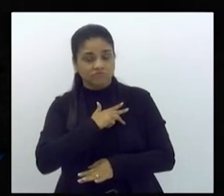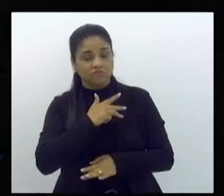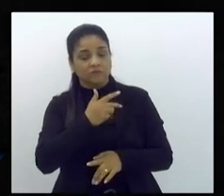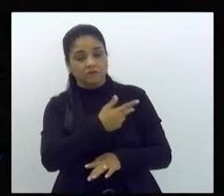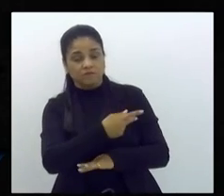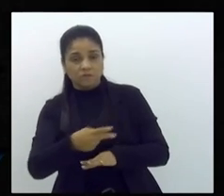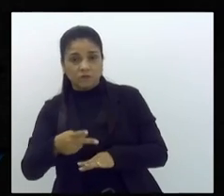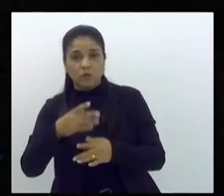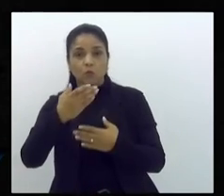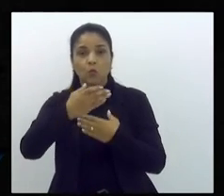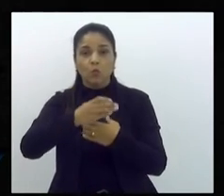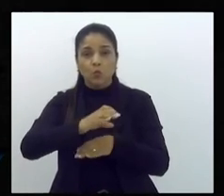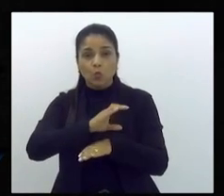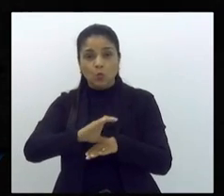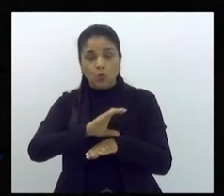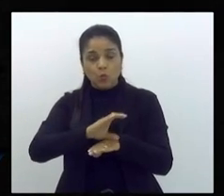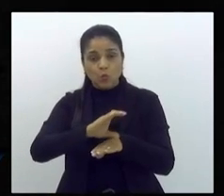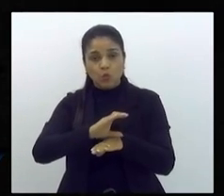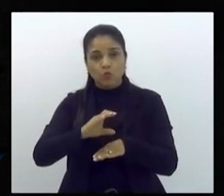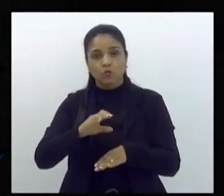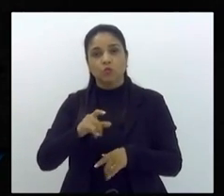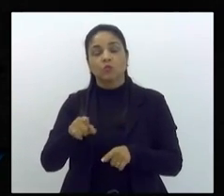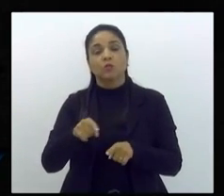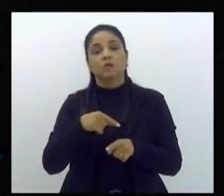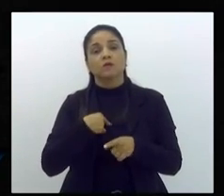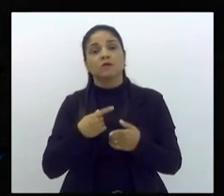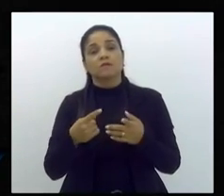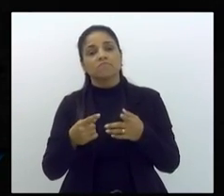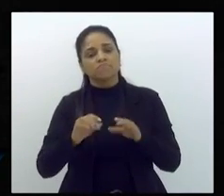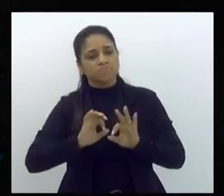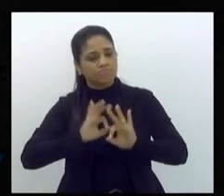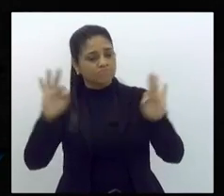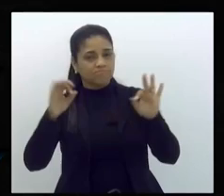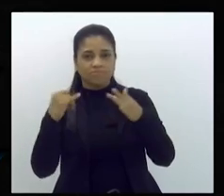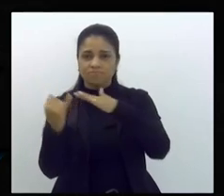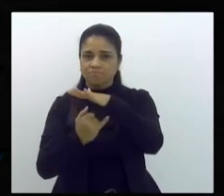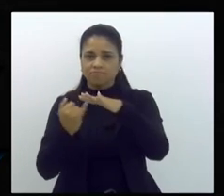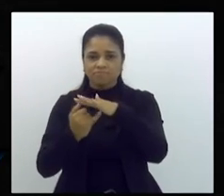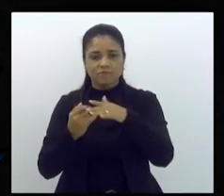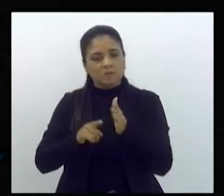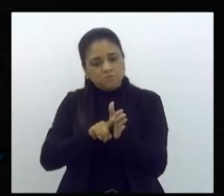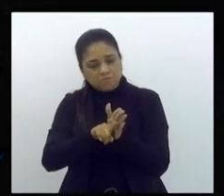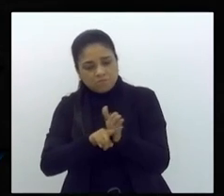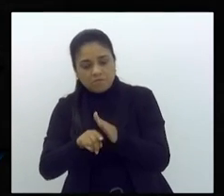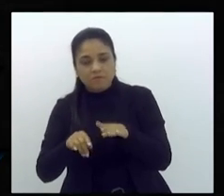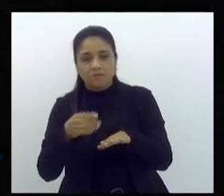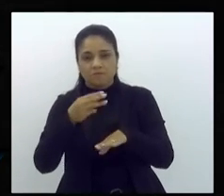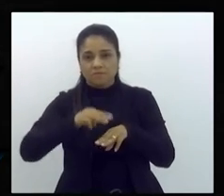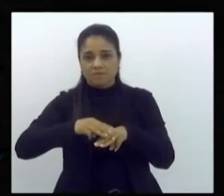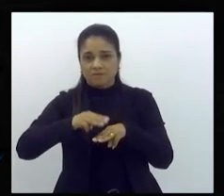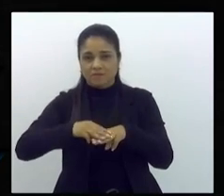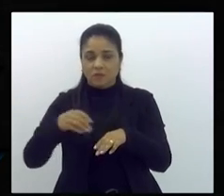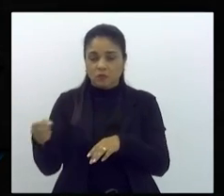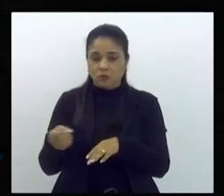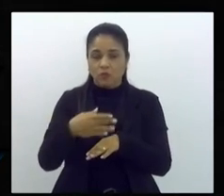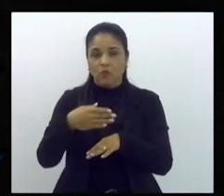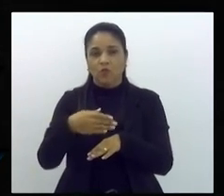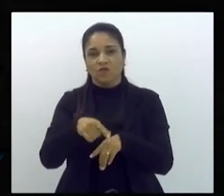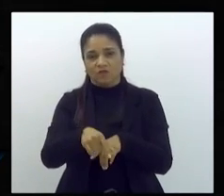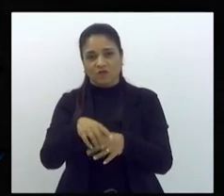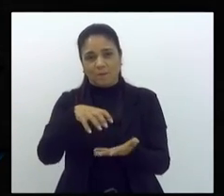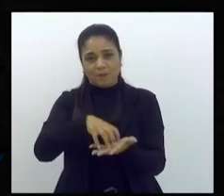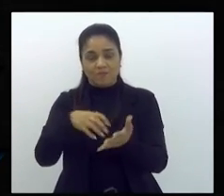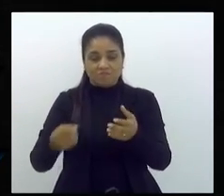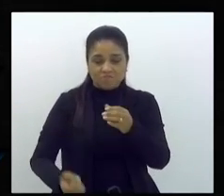curso de graduação do ímpar uma instituição de excelência de pesquisa matemática o novo Campos vai ter uma área construída